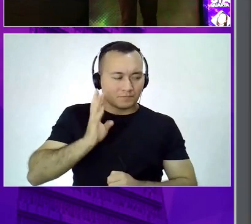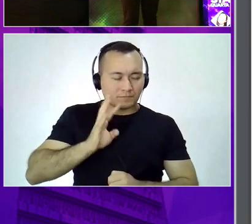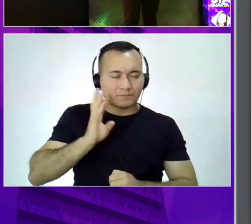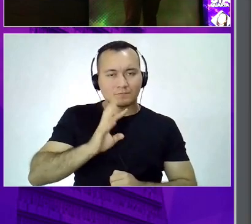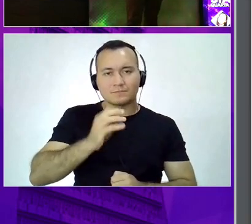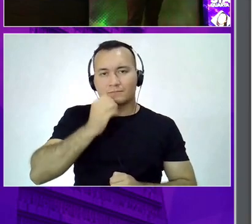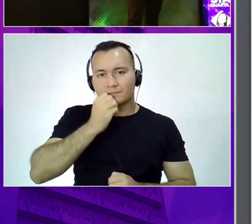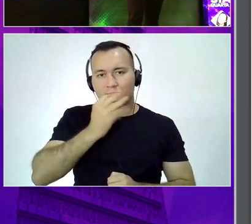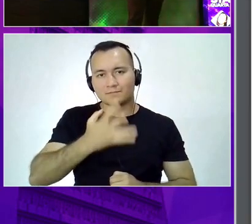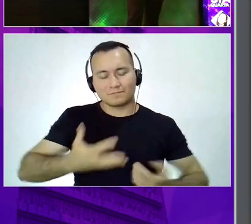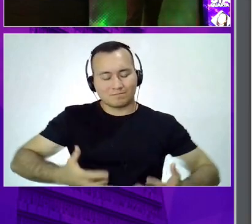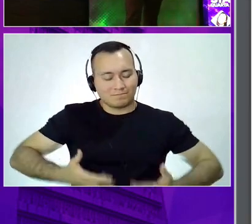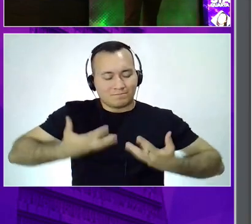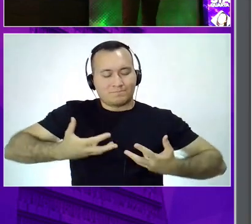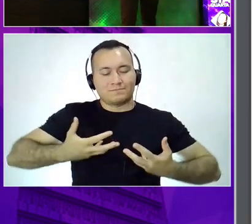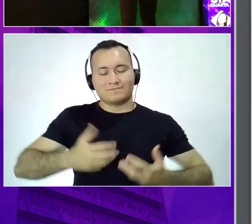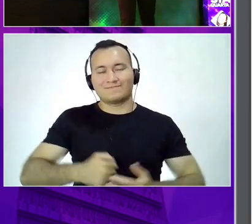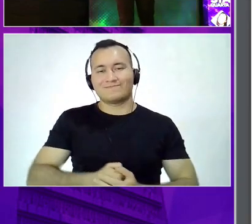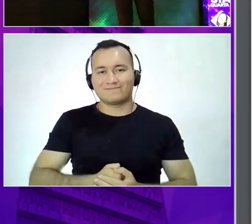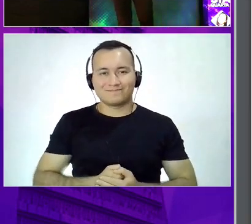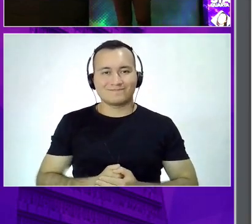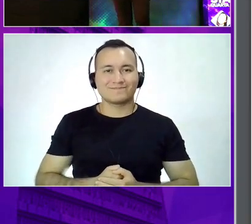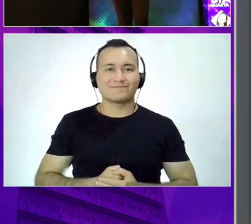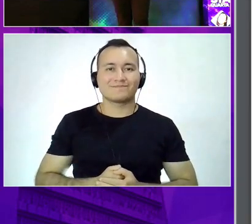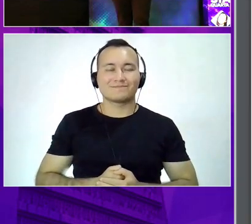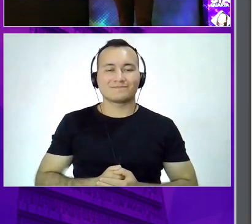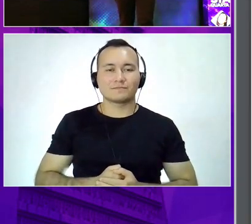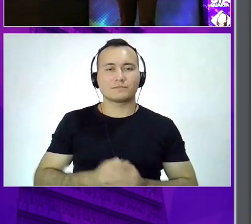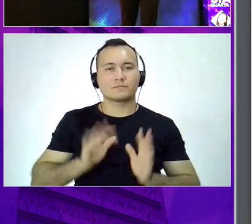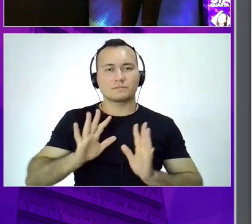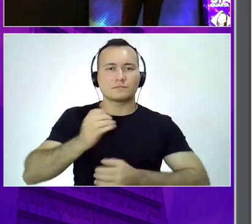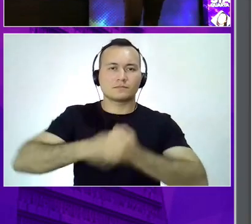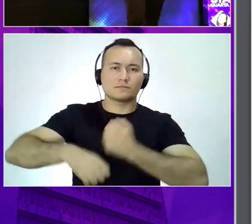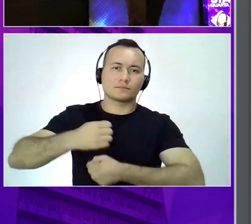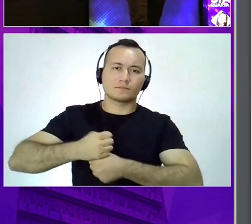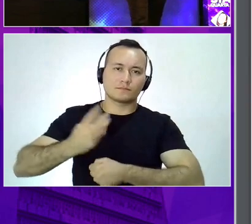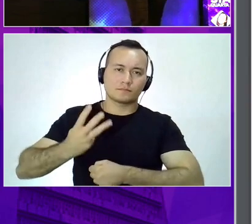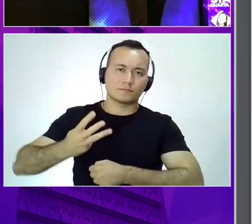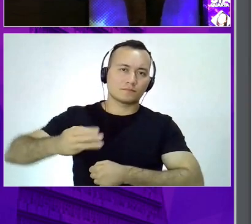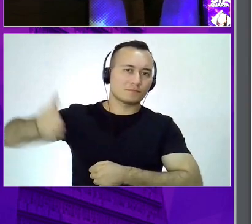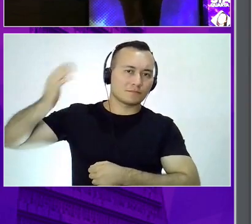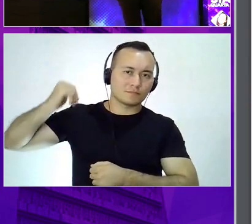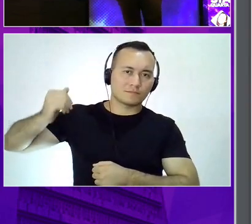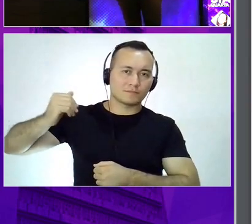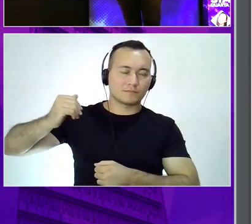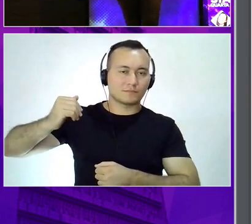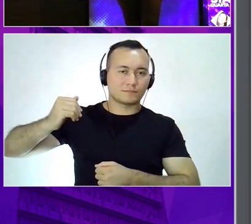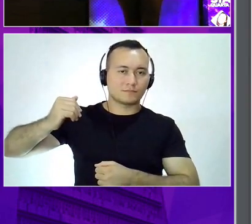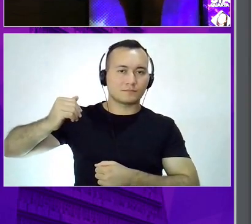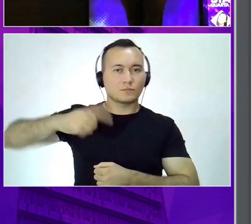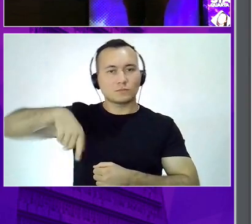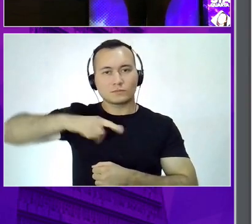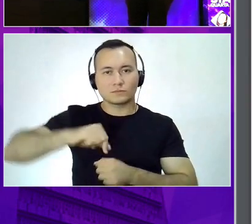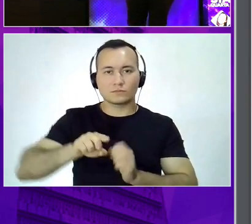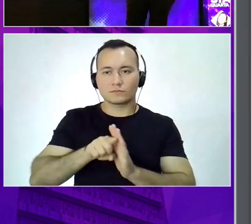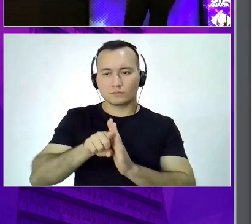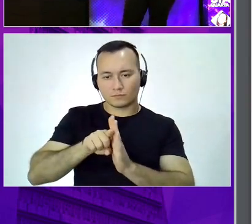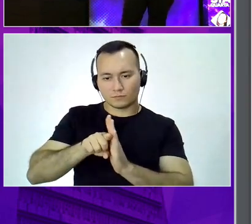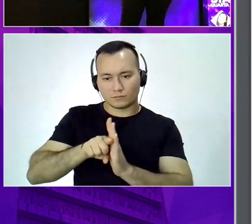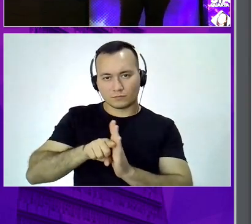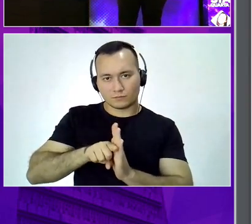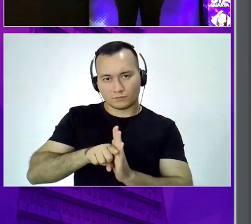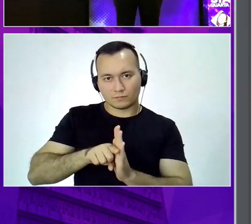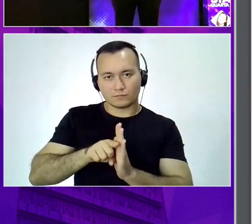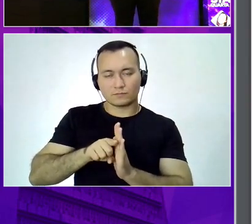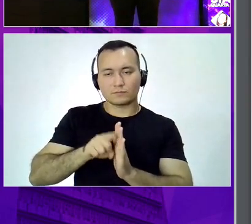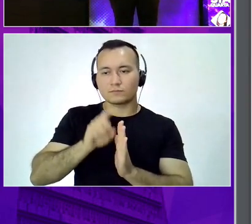eu quero começar voltando 3 anos atrás, quando a gente começou a fazer algumas pesquisas sobre o impacto